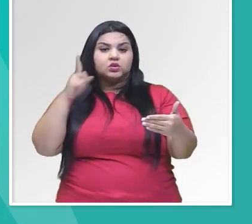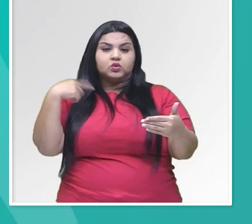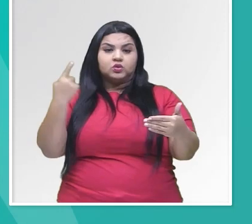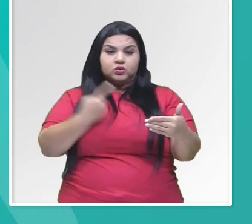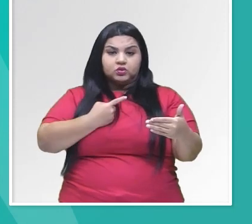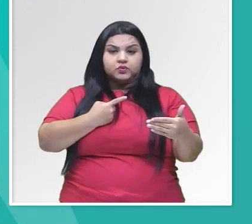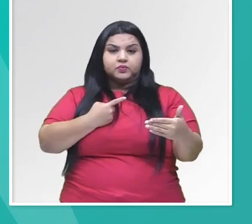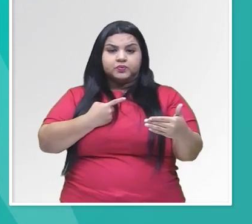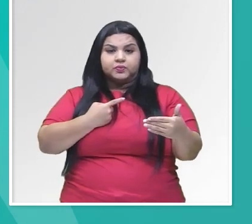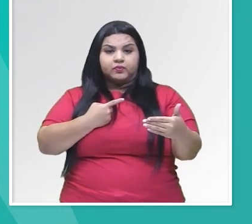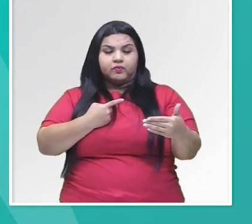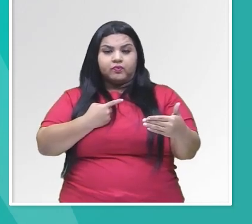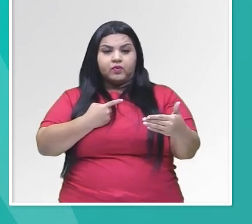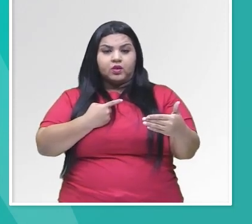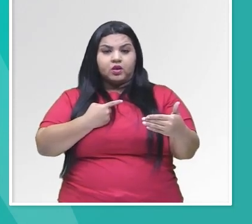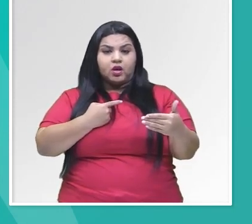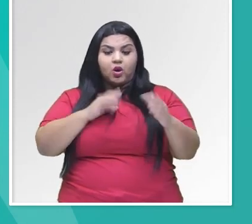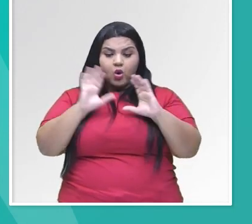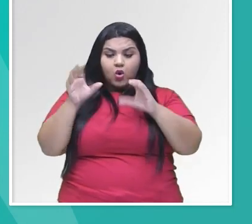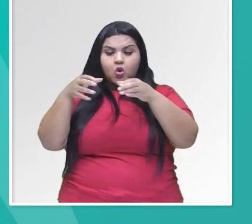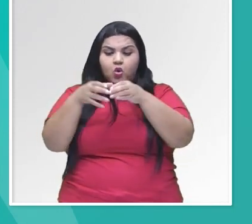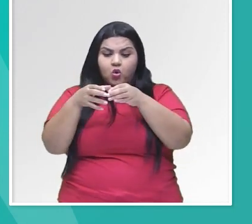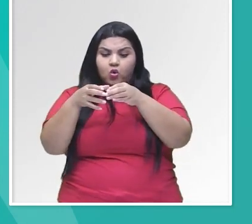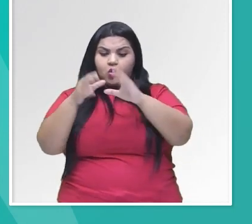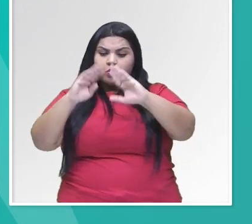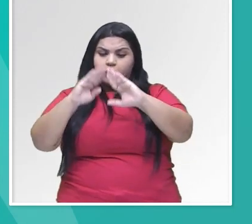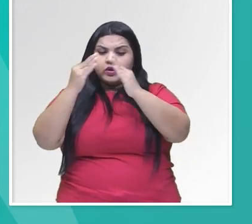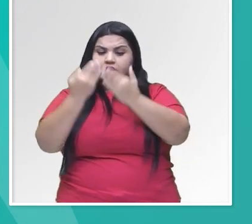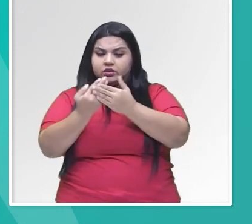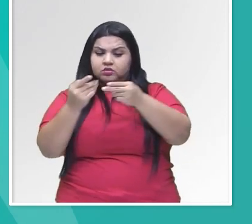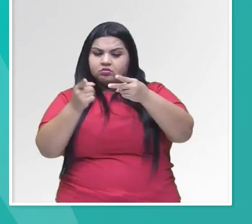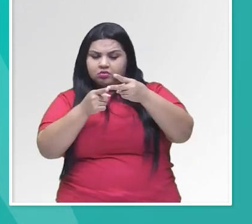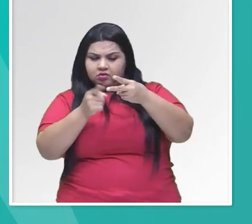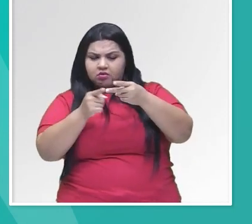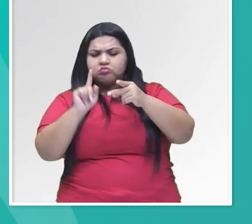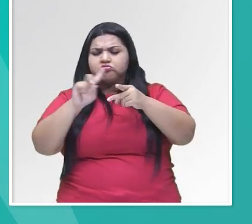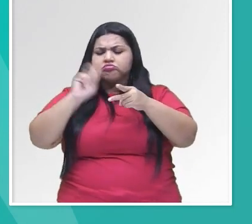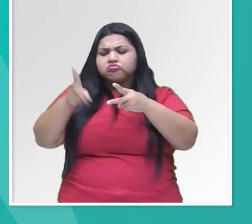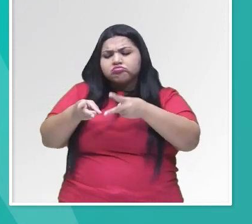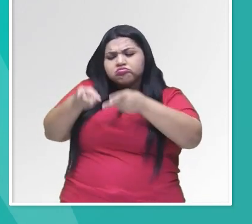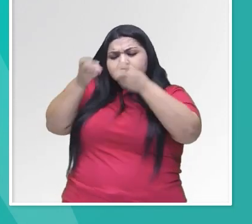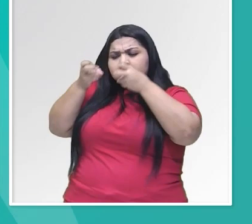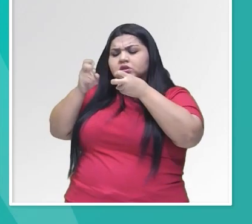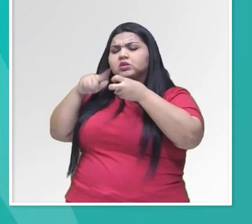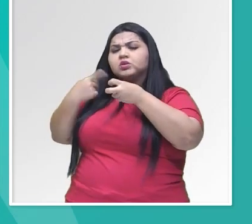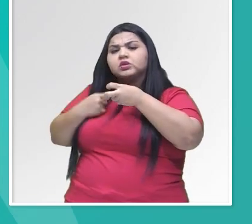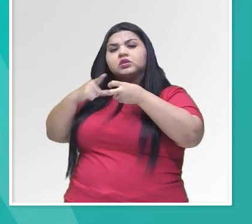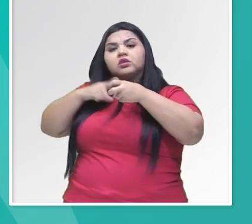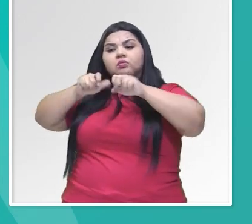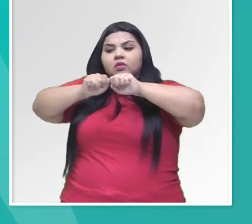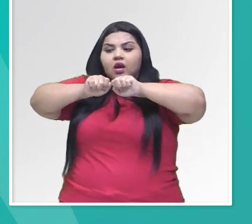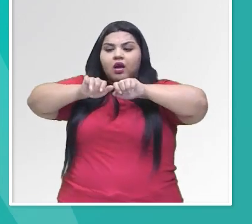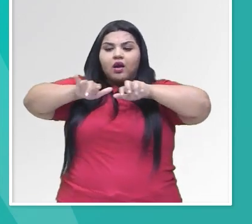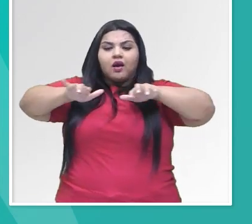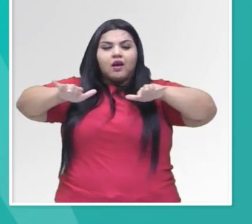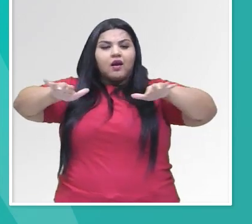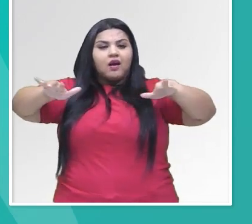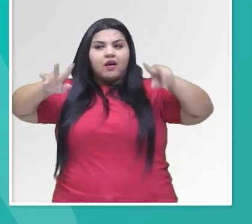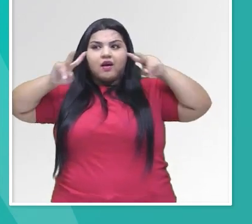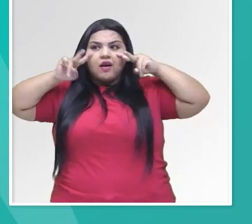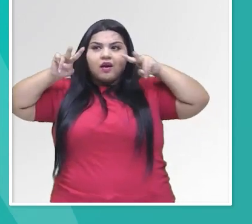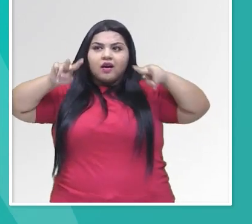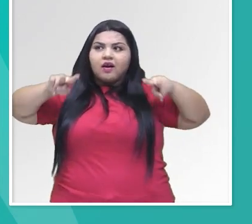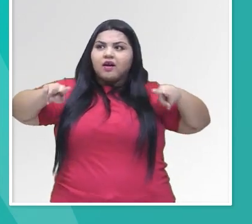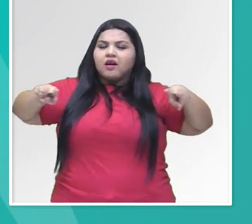lá para o grupo da escola, o que nós percebemos? Que nós temos que ampliar a nossa arte